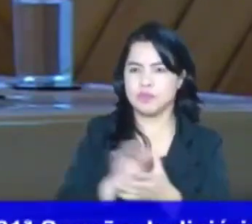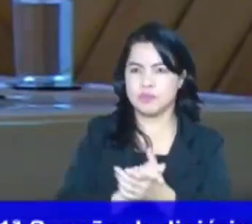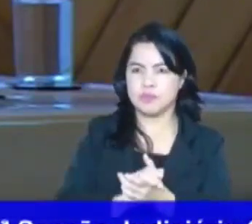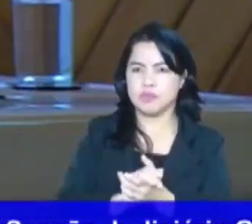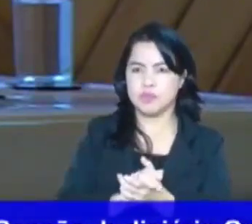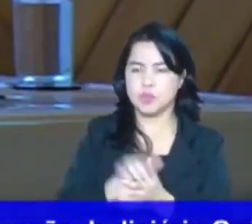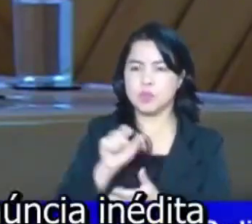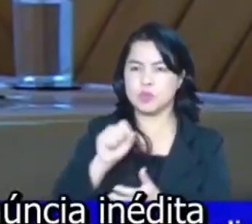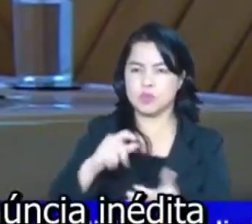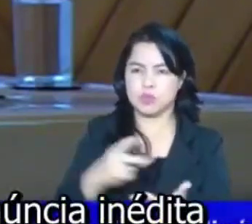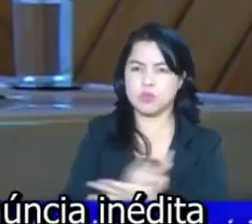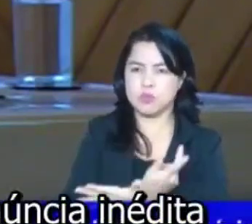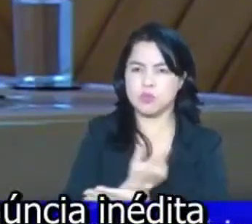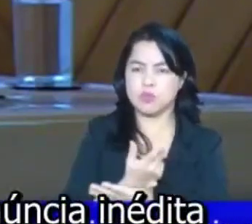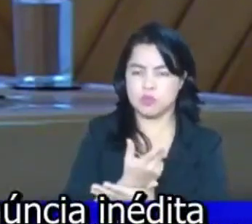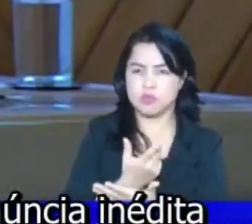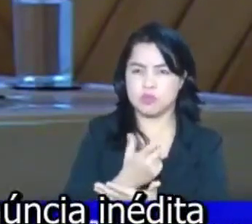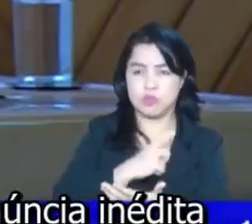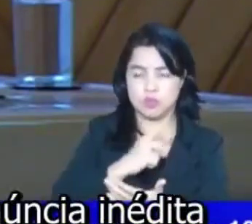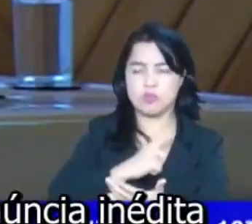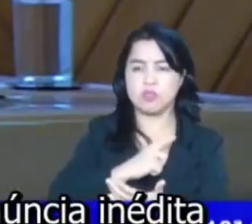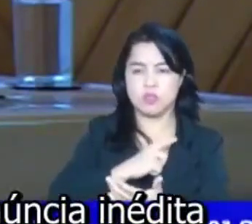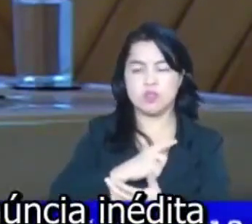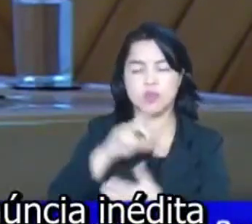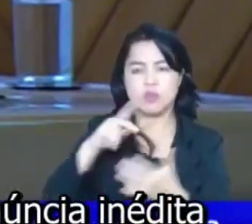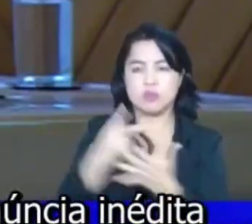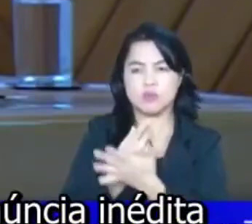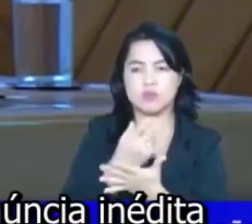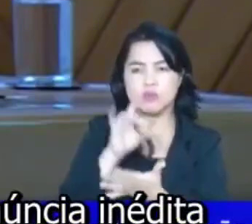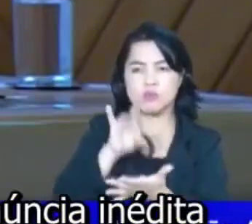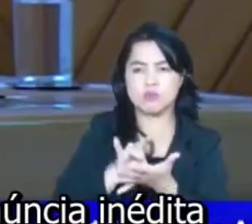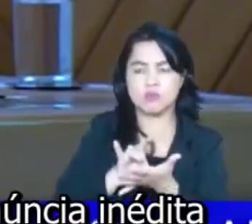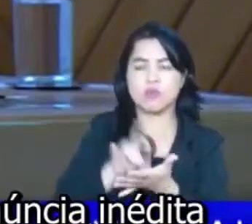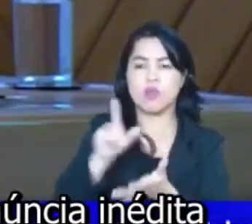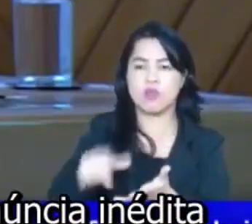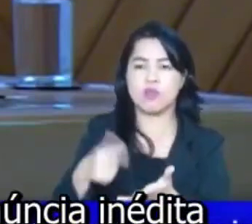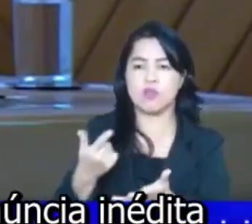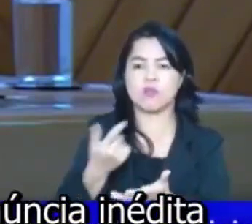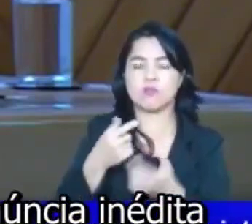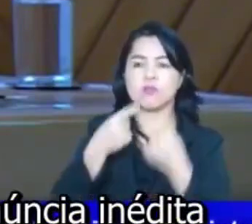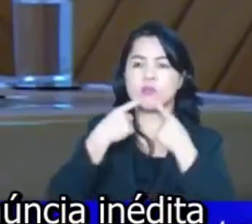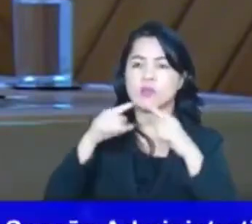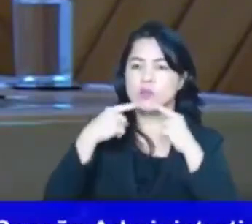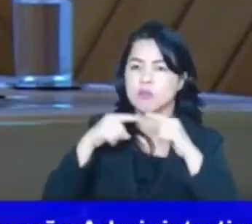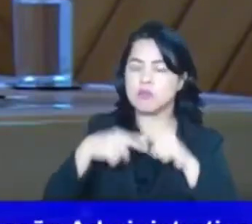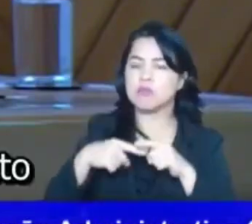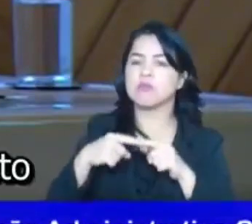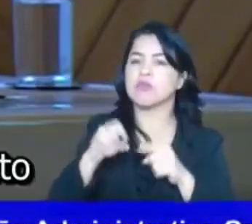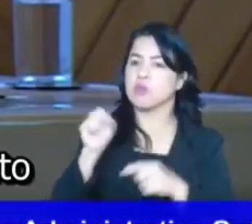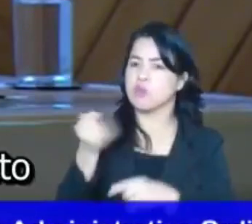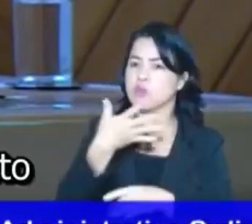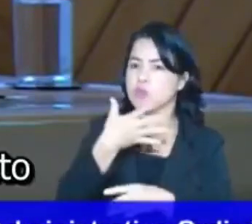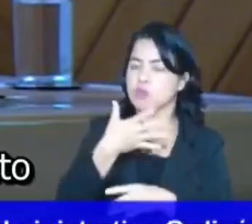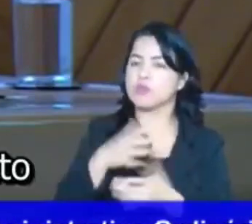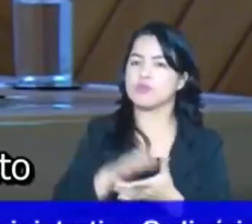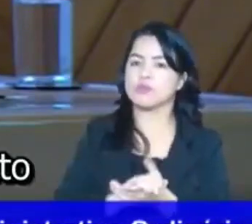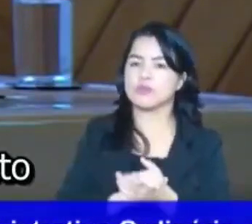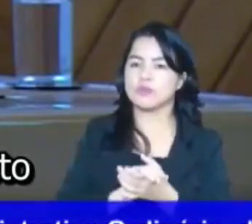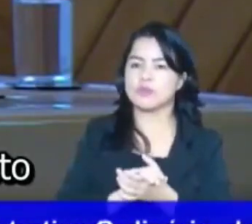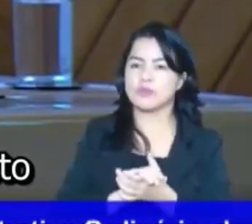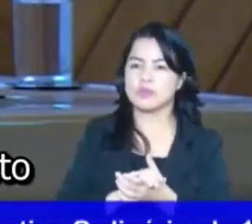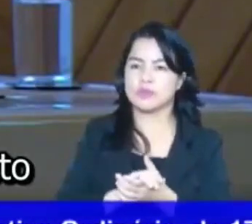delitos teriam sido praticados, sendo, portanto, a denúncia inépita.